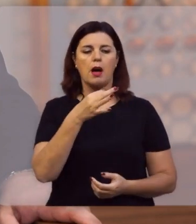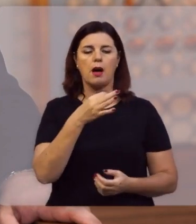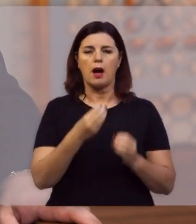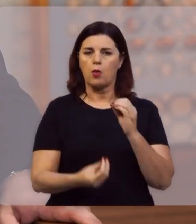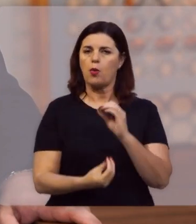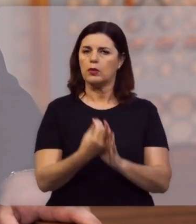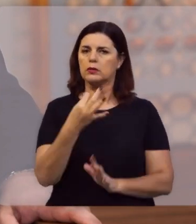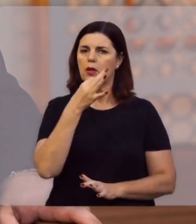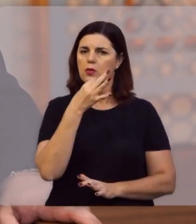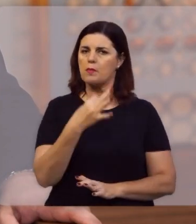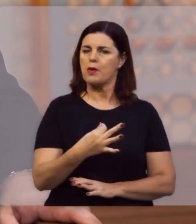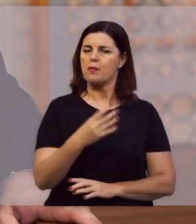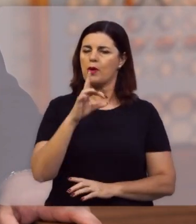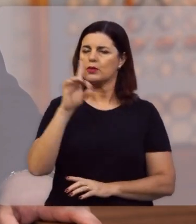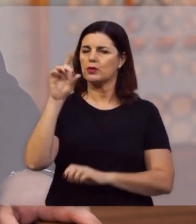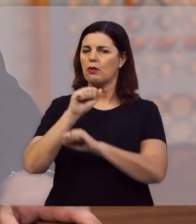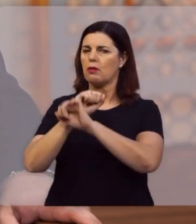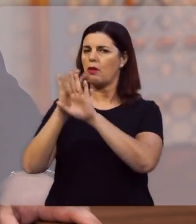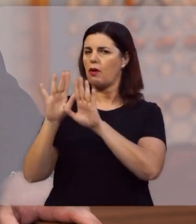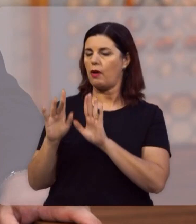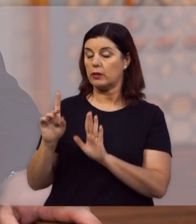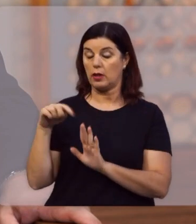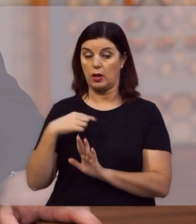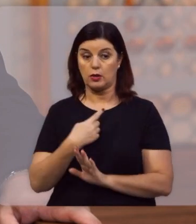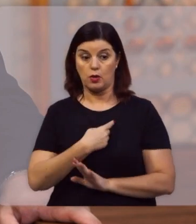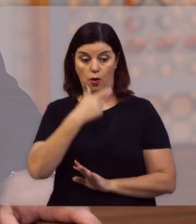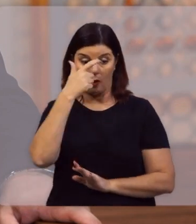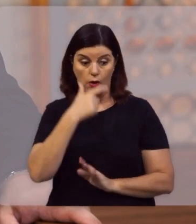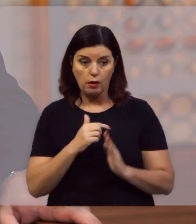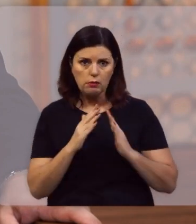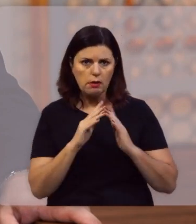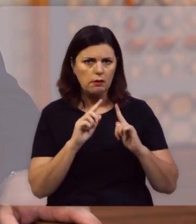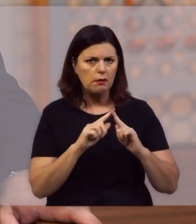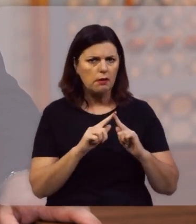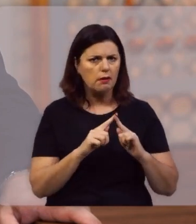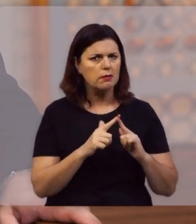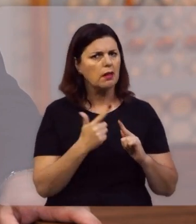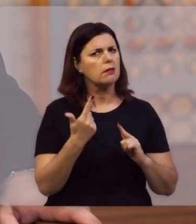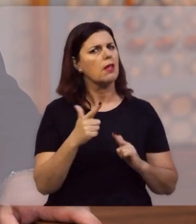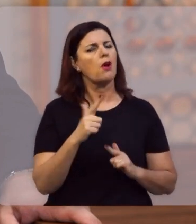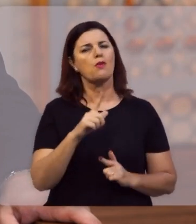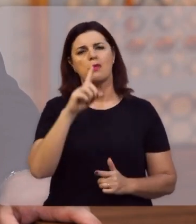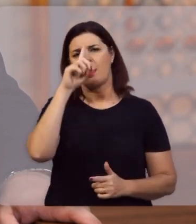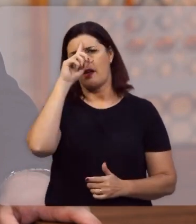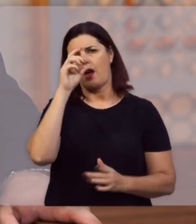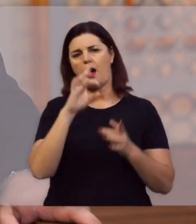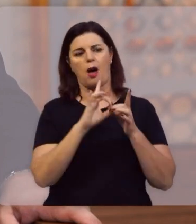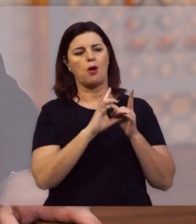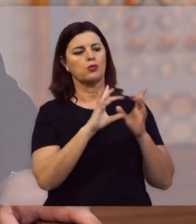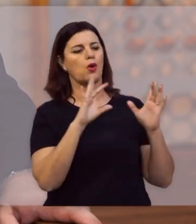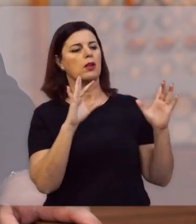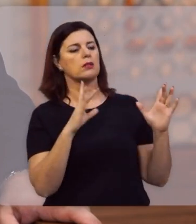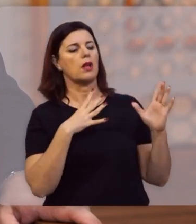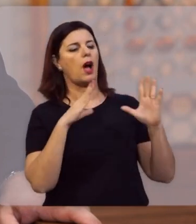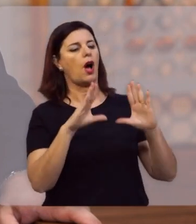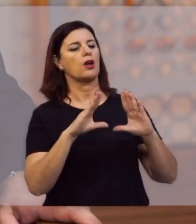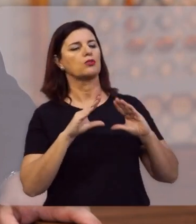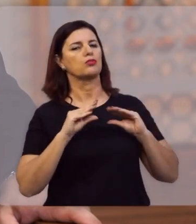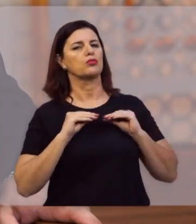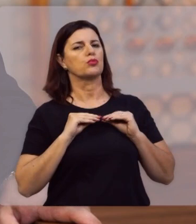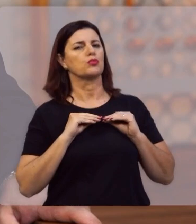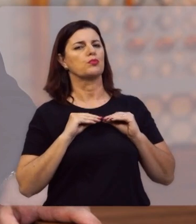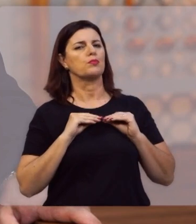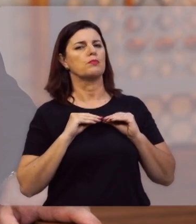glorificar a Deus então nós como igreja não estamos autorizados a assumir